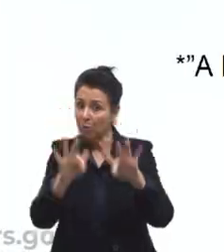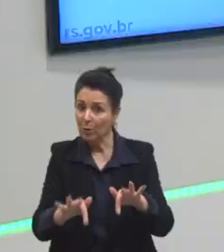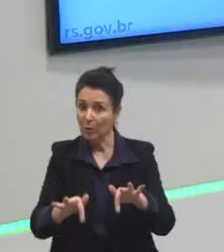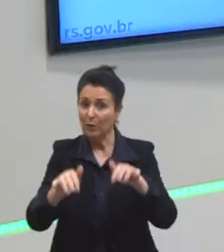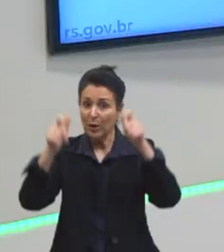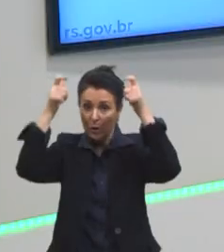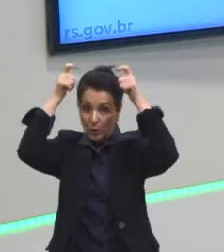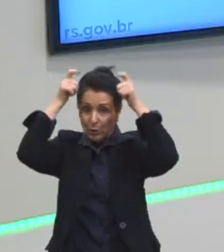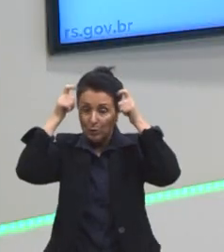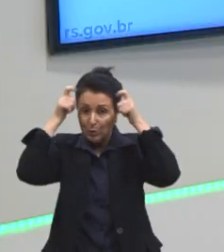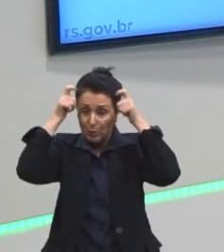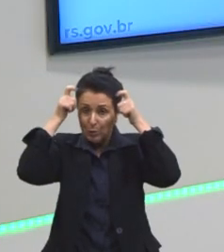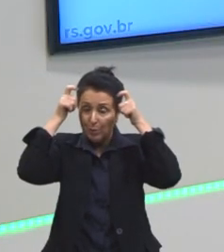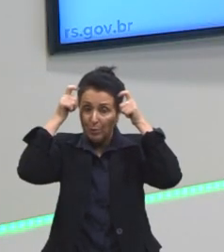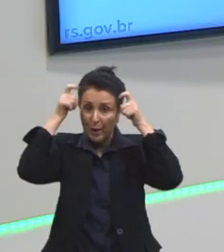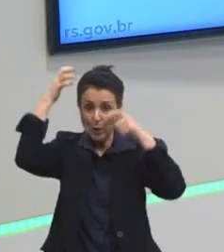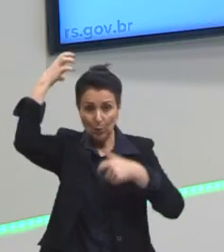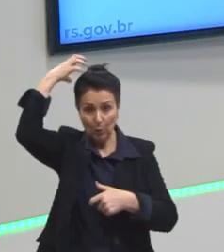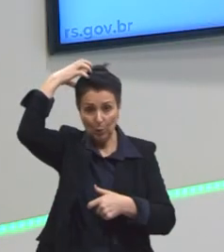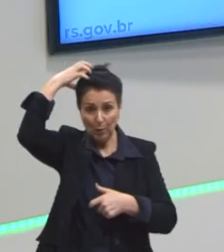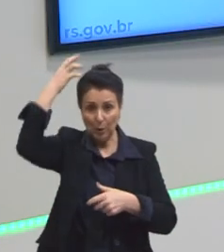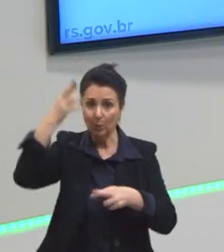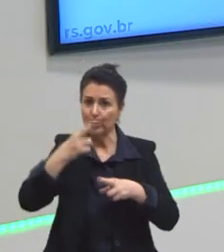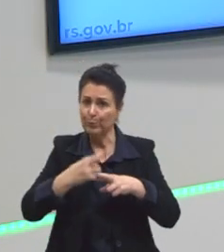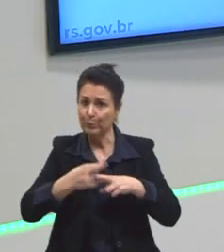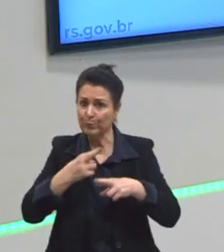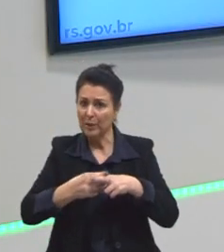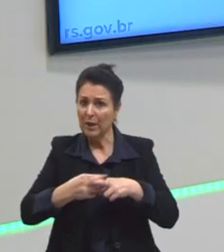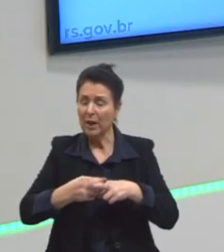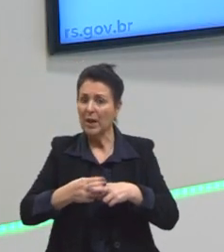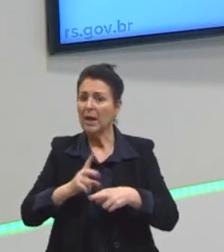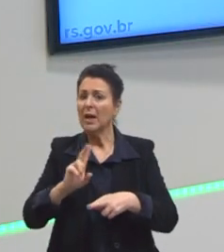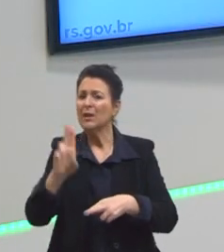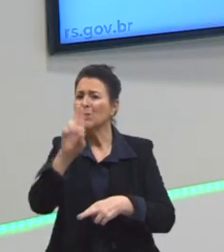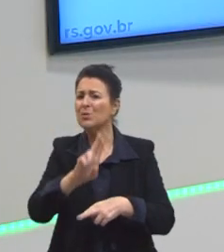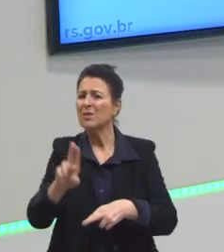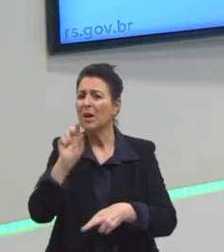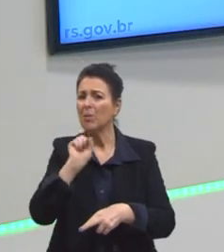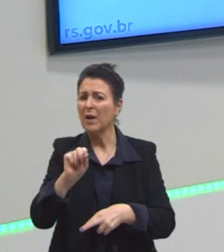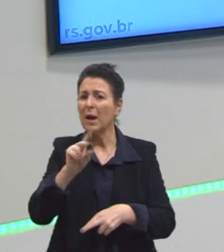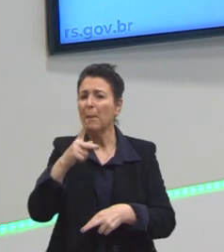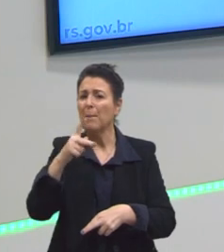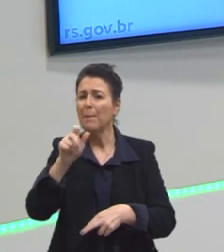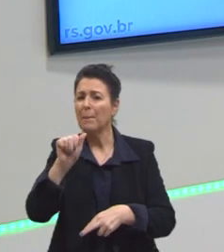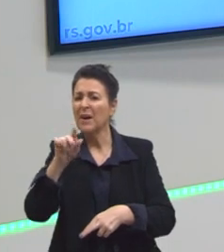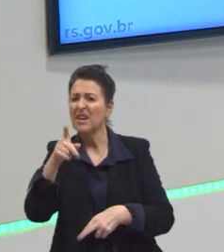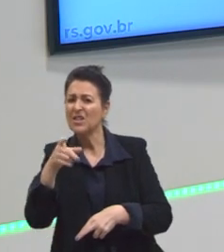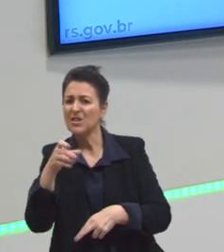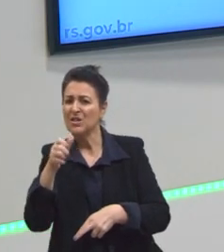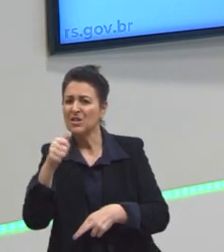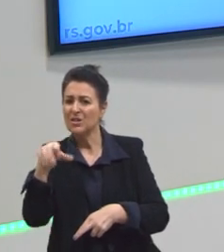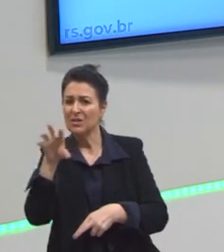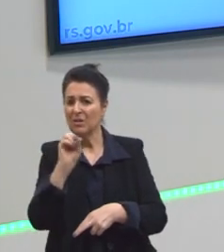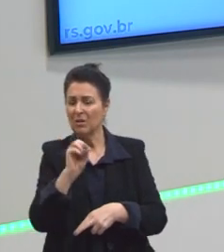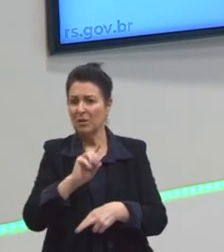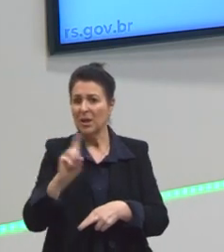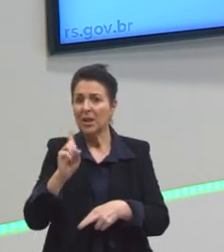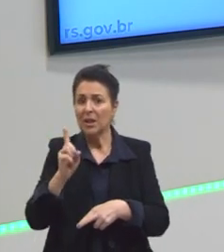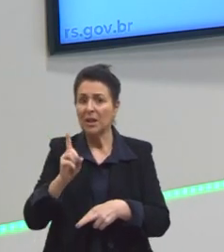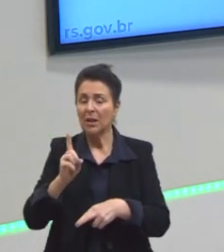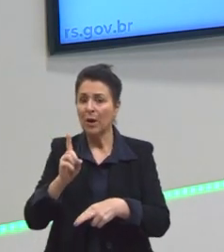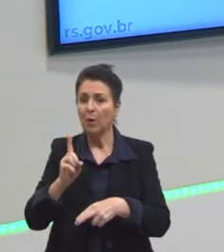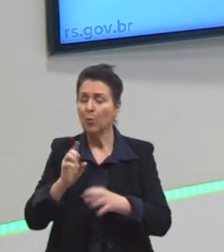as paixões e não teriam seguido os ensinamentos do cristianismo por isso que acabaram sendo